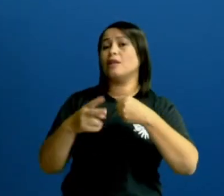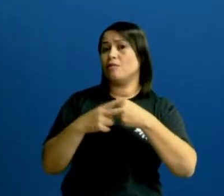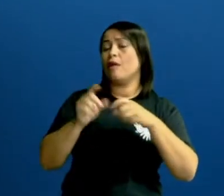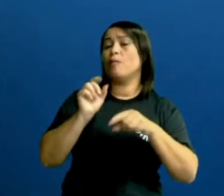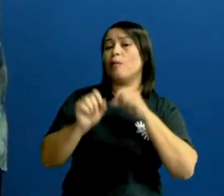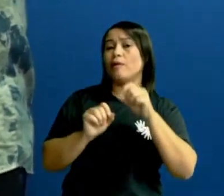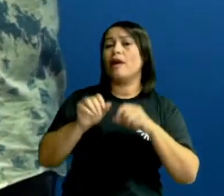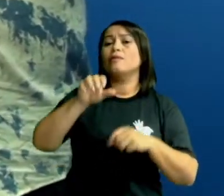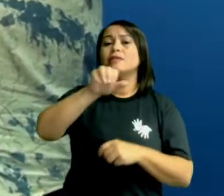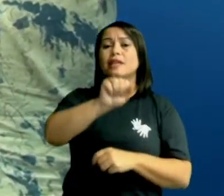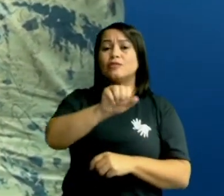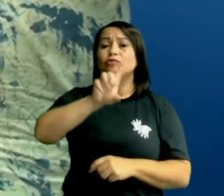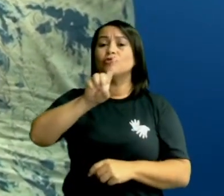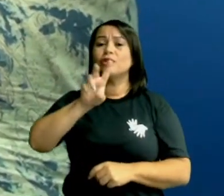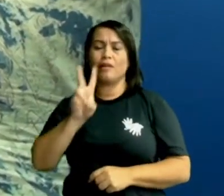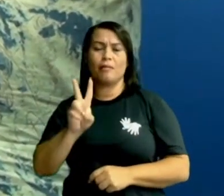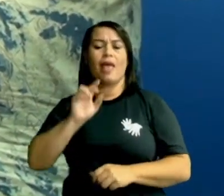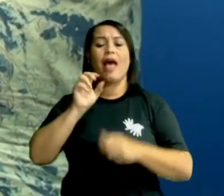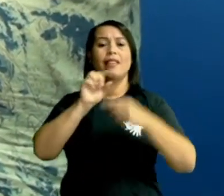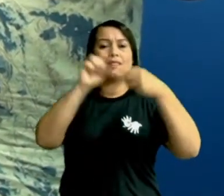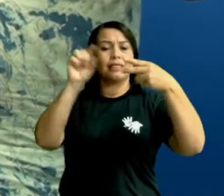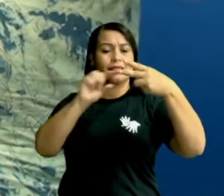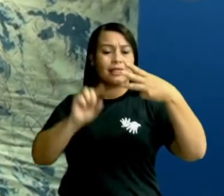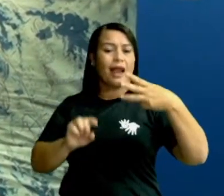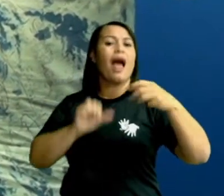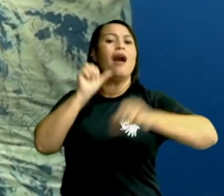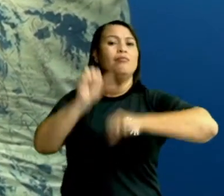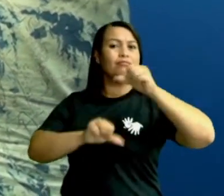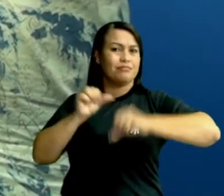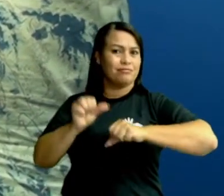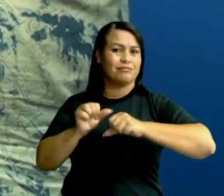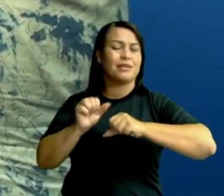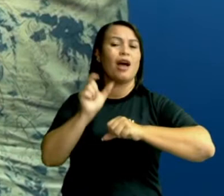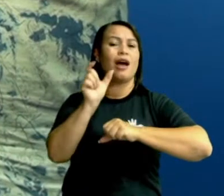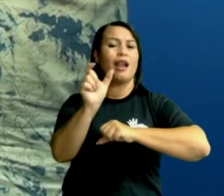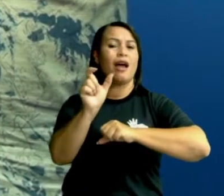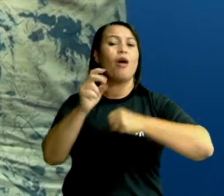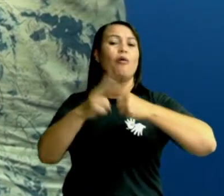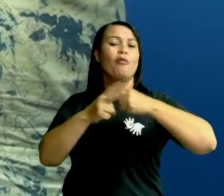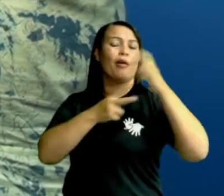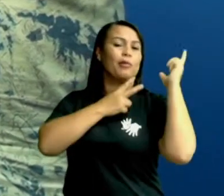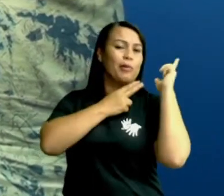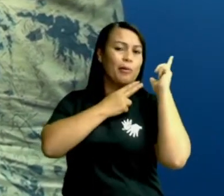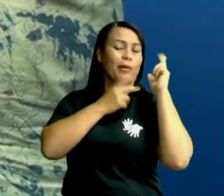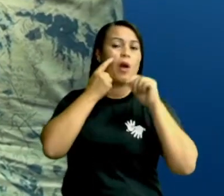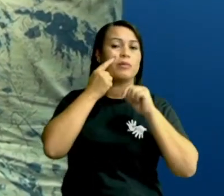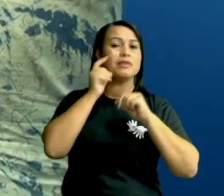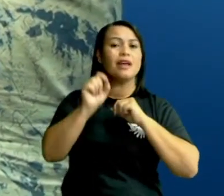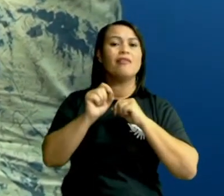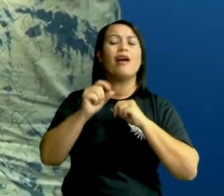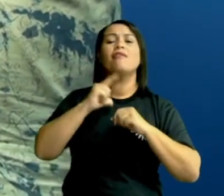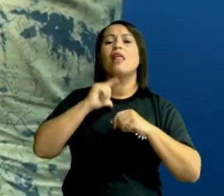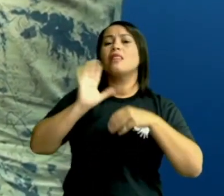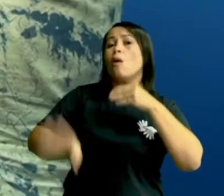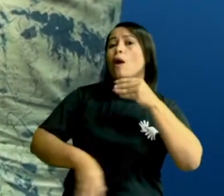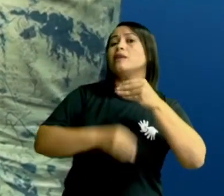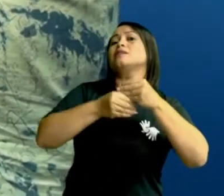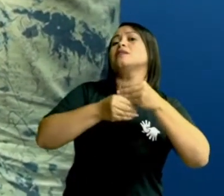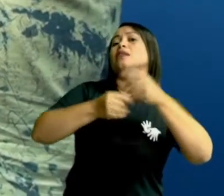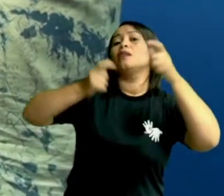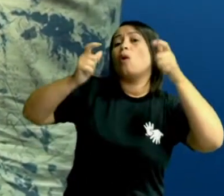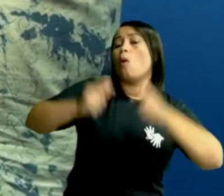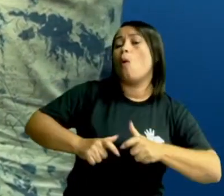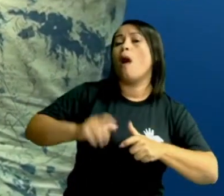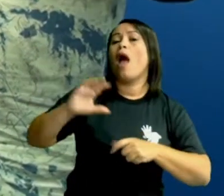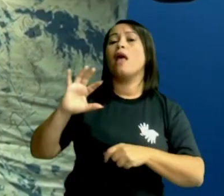nessas três frases, estão modificando o sentido do verbo dormir, acrescentando uma circunstância de lugar,